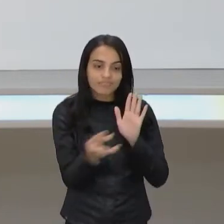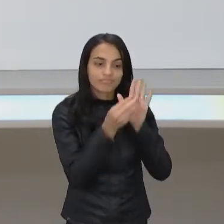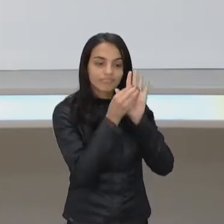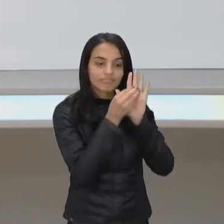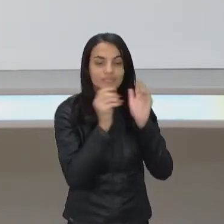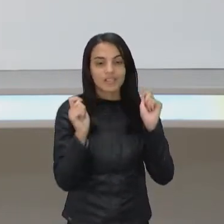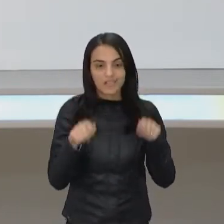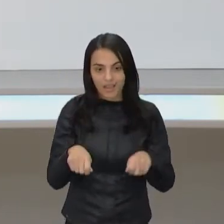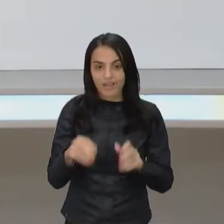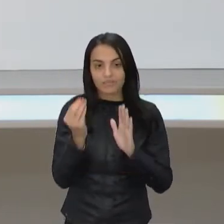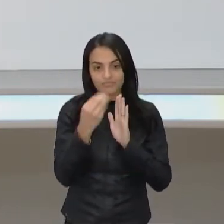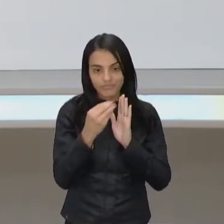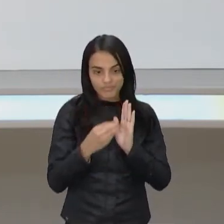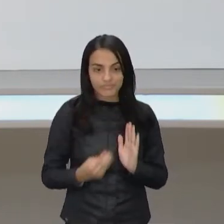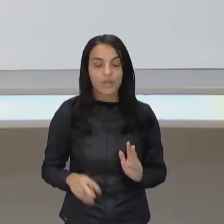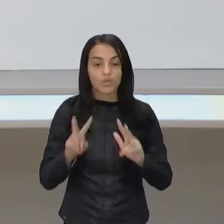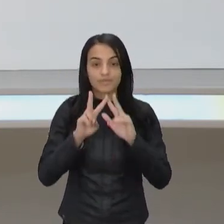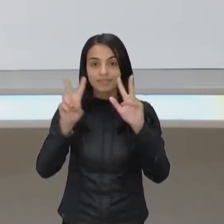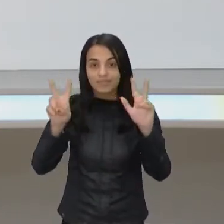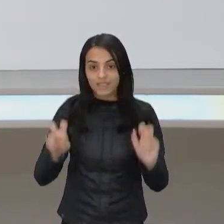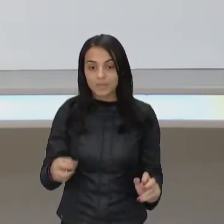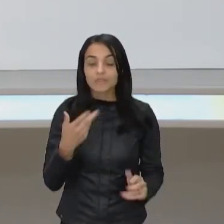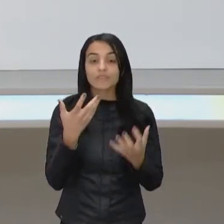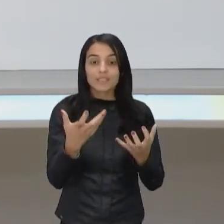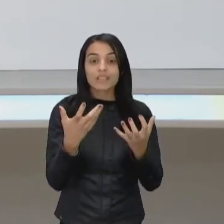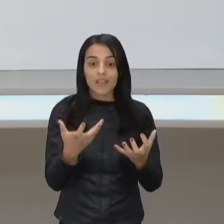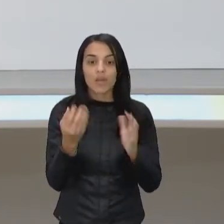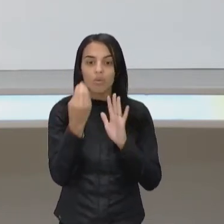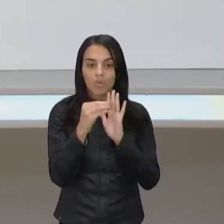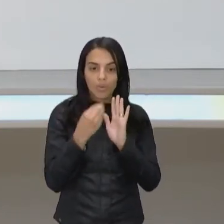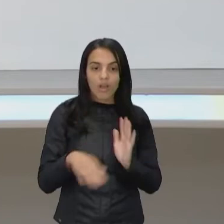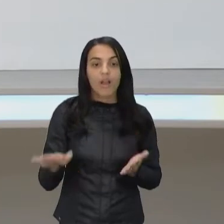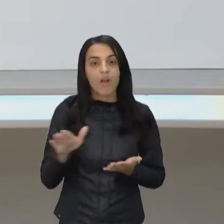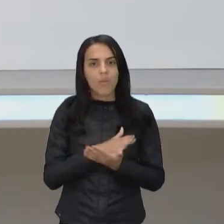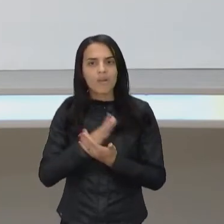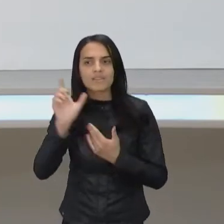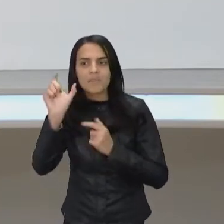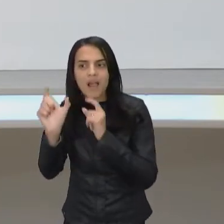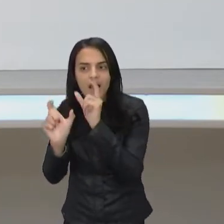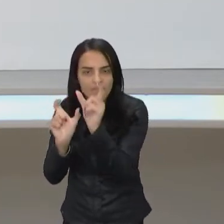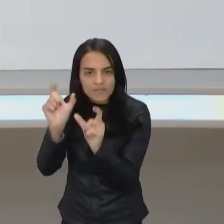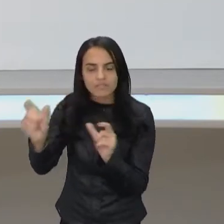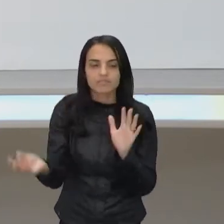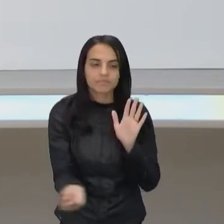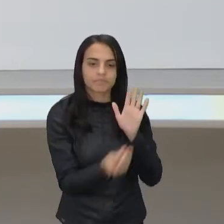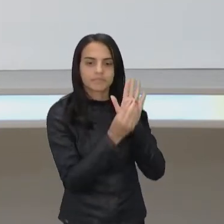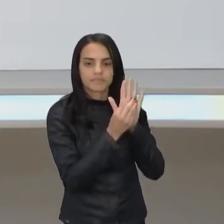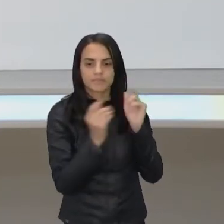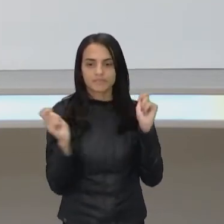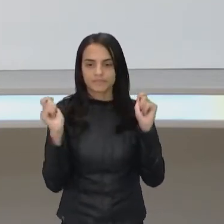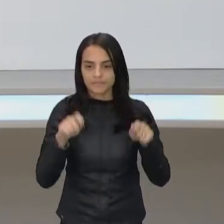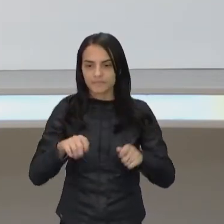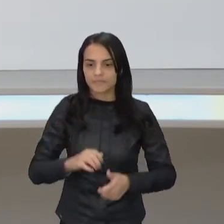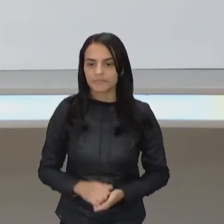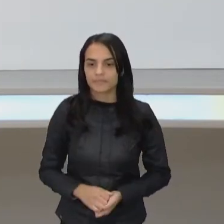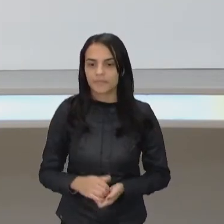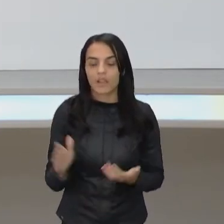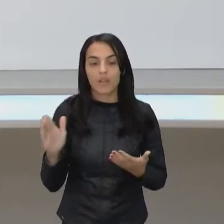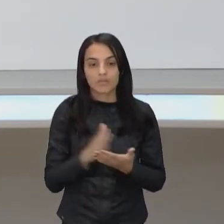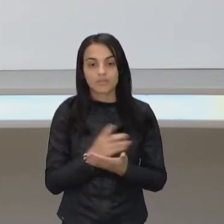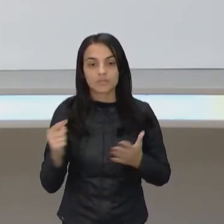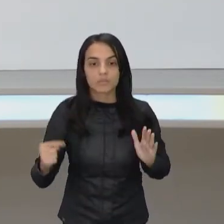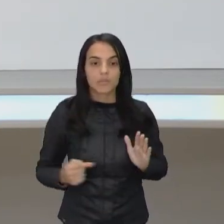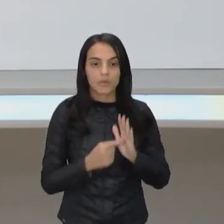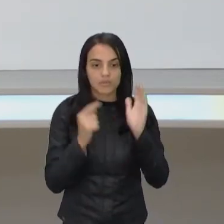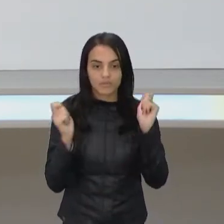o título que você quer colocar algumas palavras-chave, colocar aí alguns pontos importantes, a gente vai acrescentar,